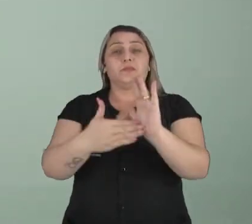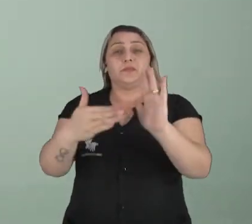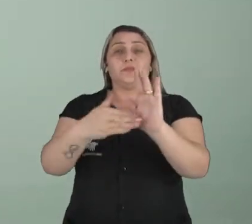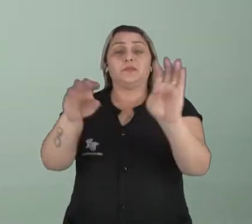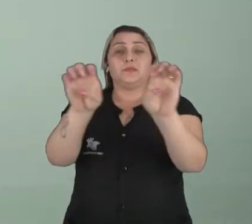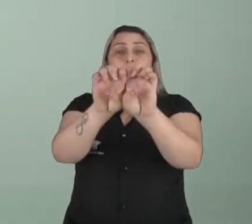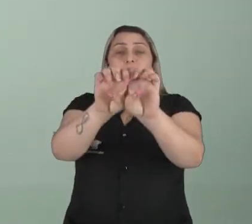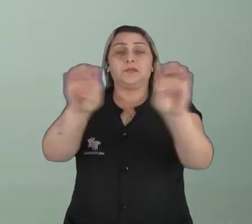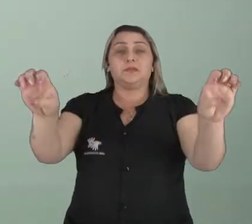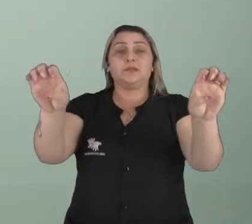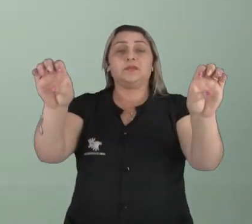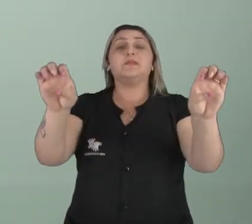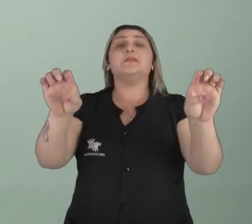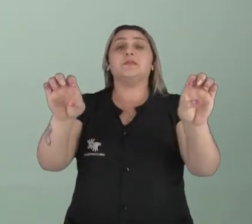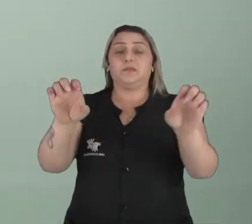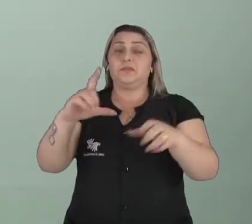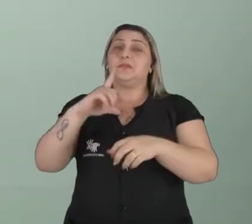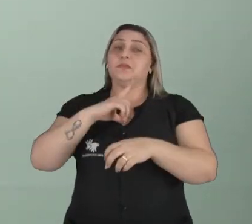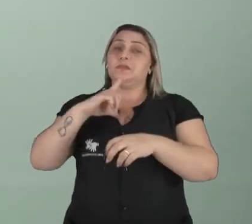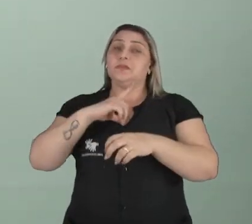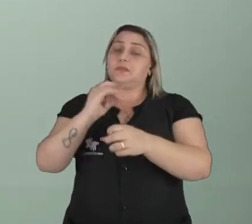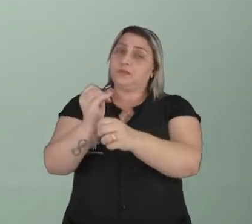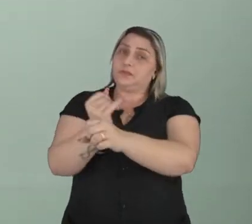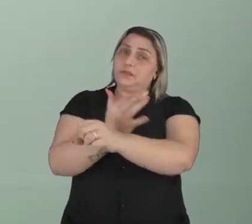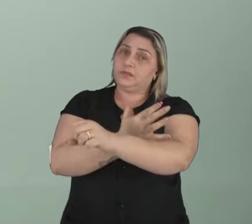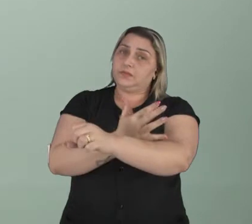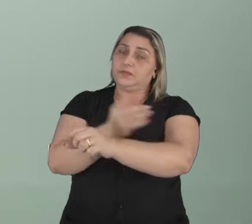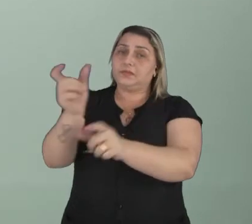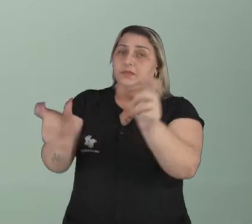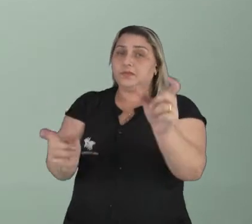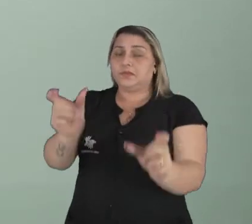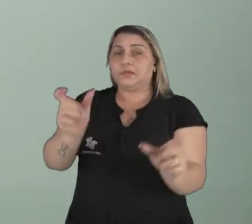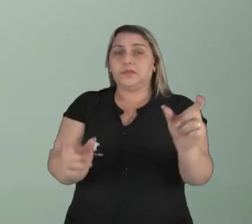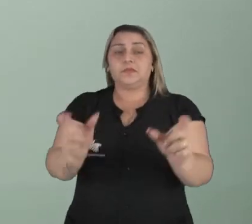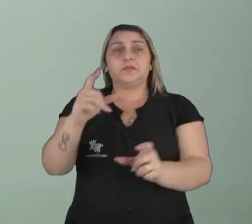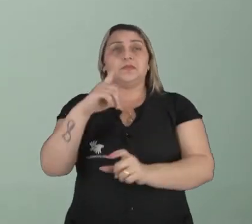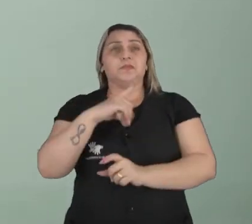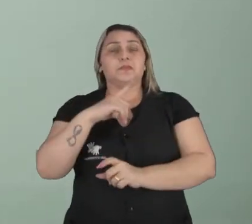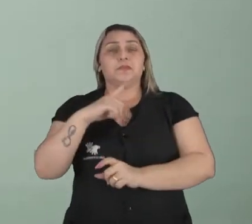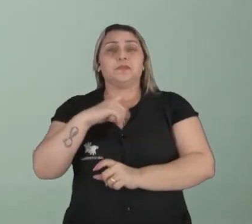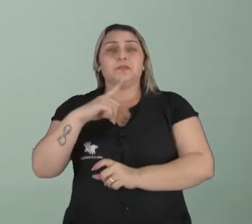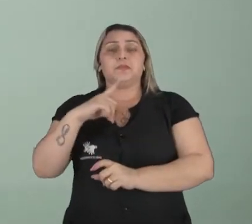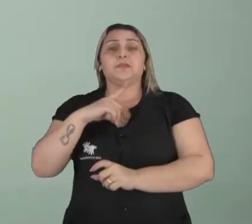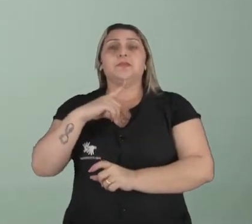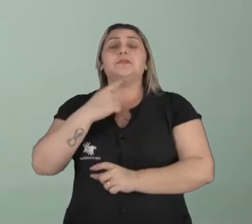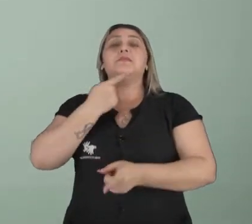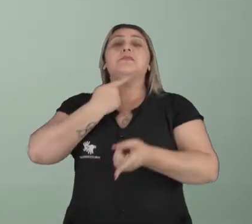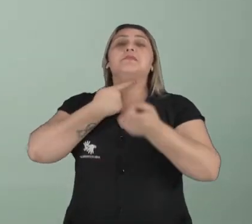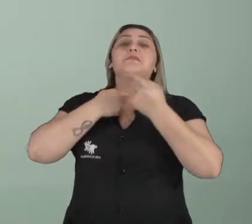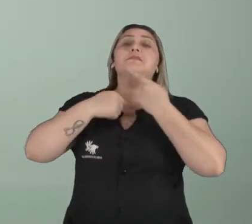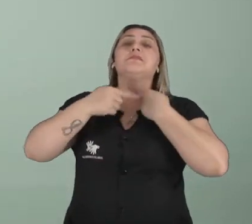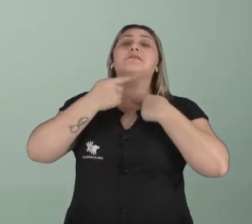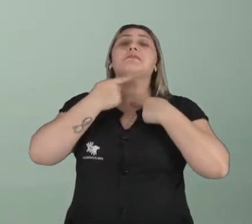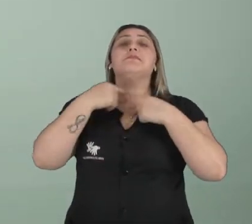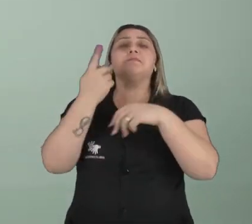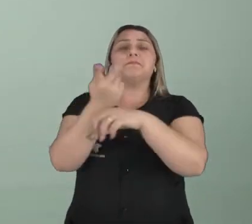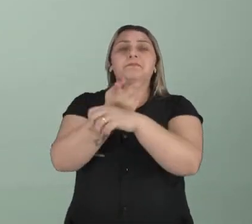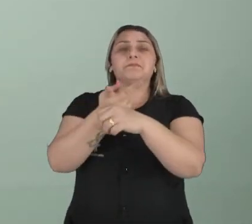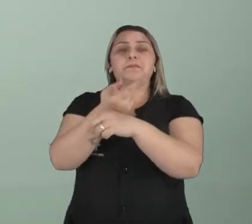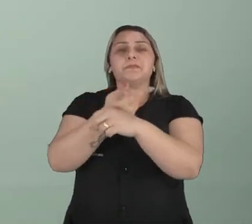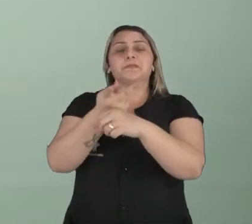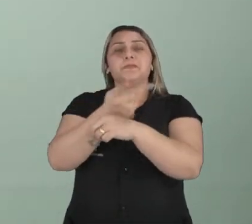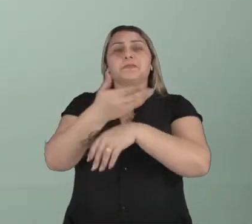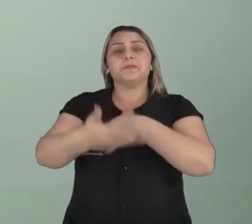né no tudo porque o indivíduo se emociona ele tem essas vontade ele